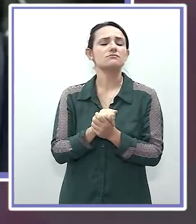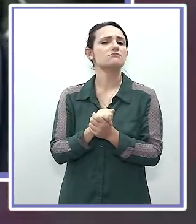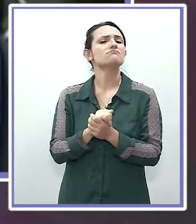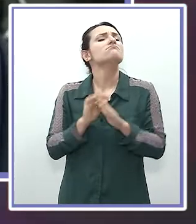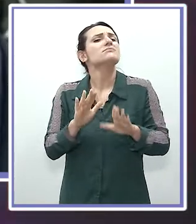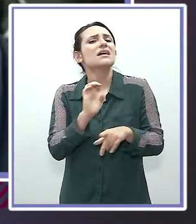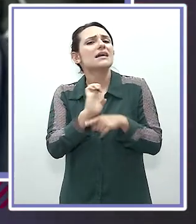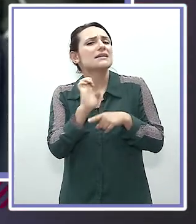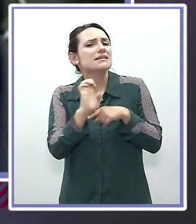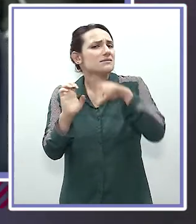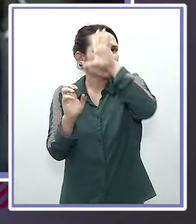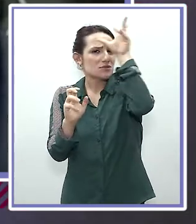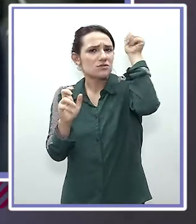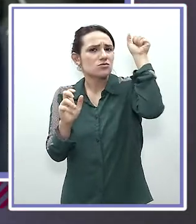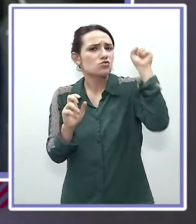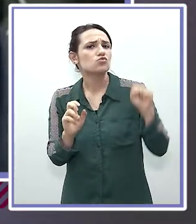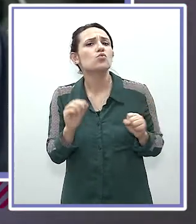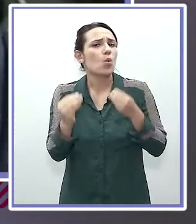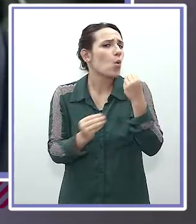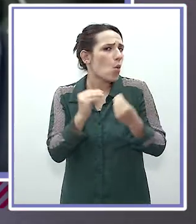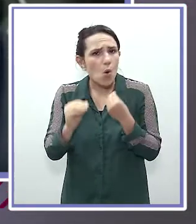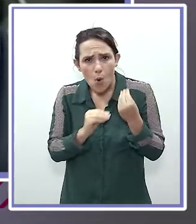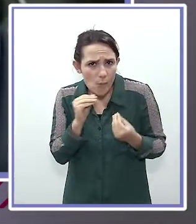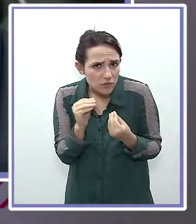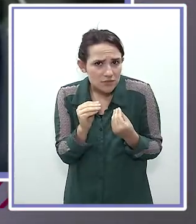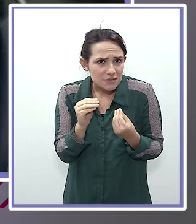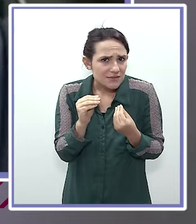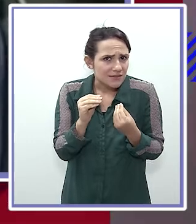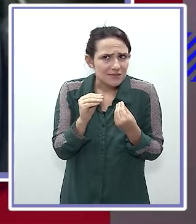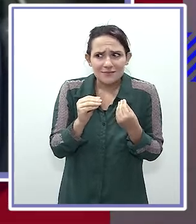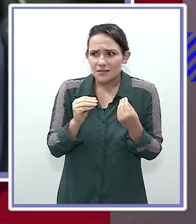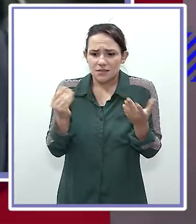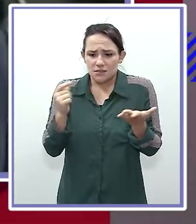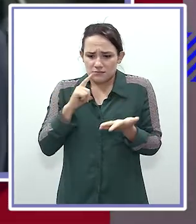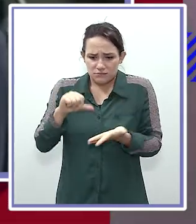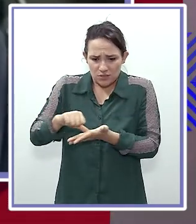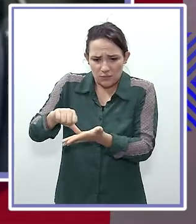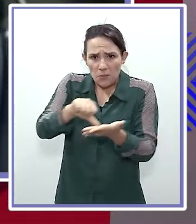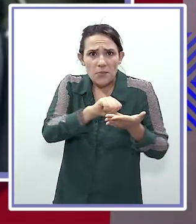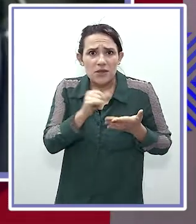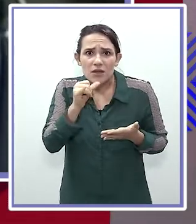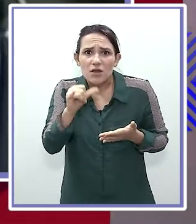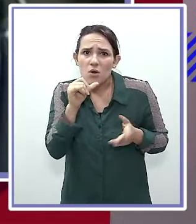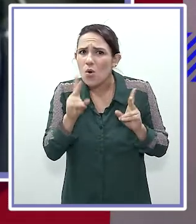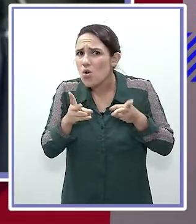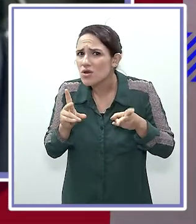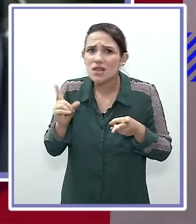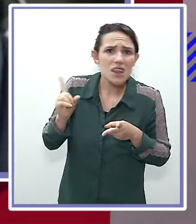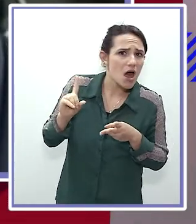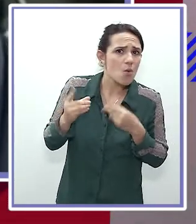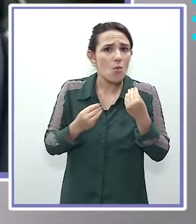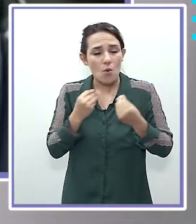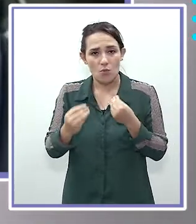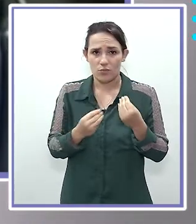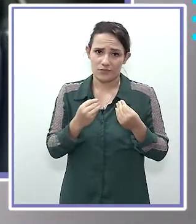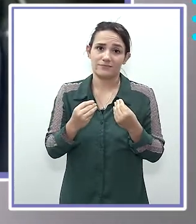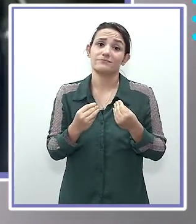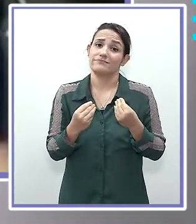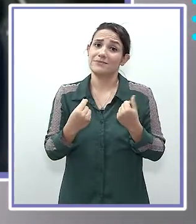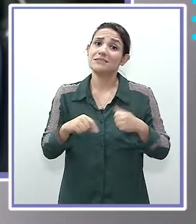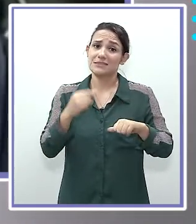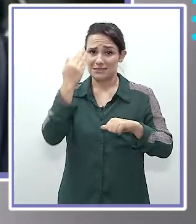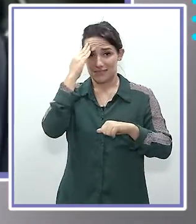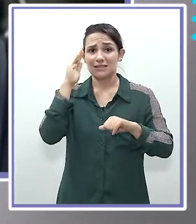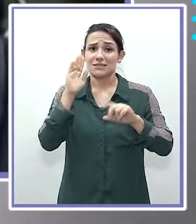Mato Grosso do Sul, como é que fica? Como que as matrizes se apresentam aqui no estado, para a gente discutir um pouco esse